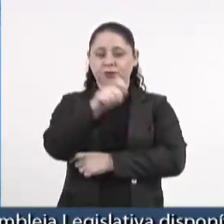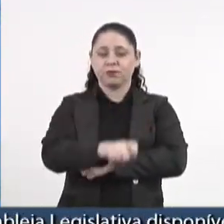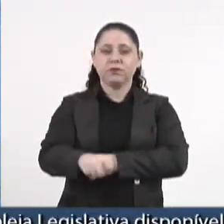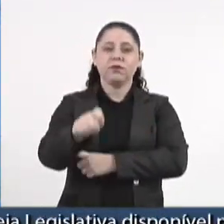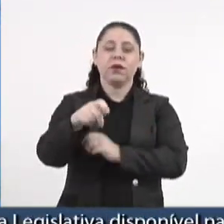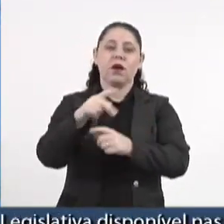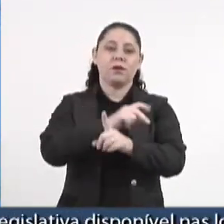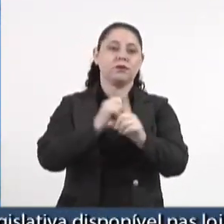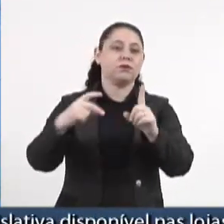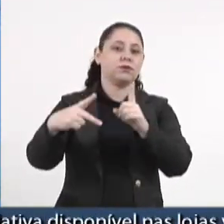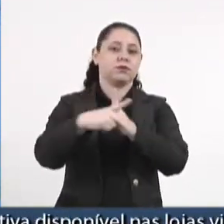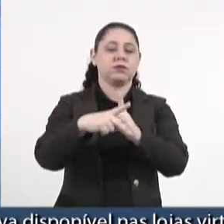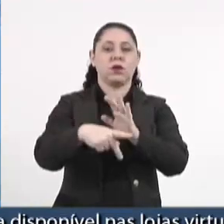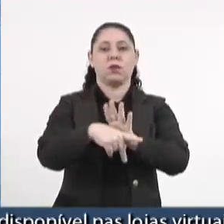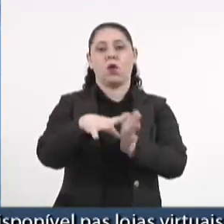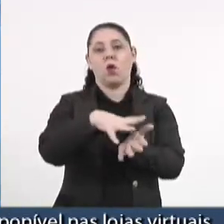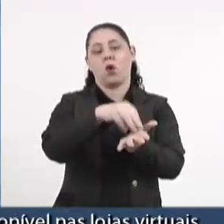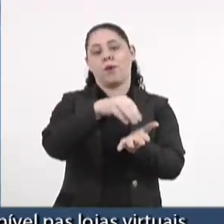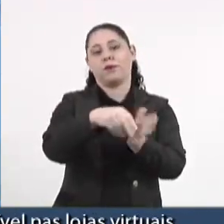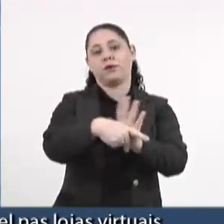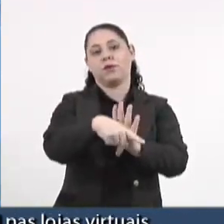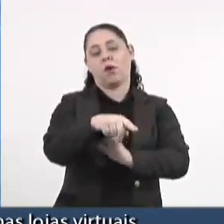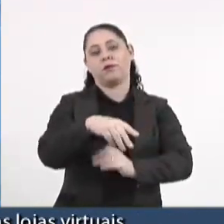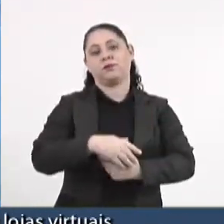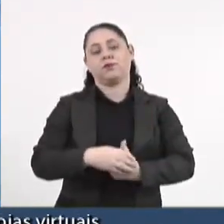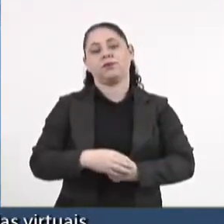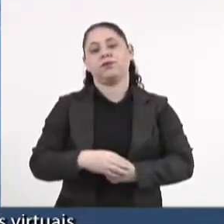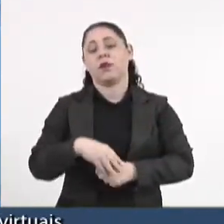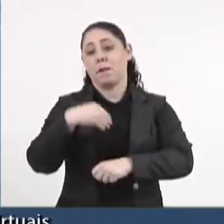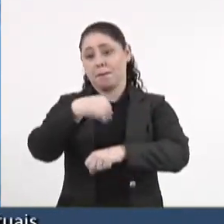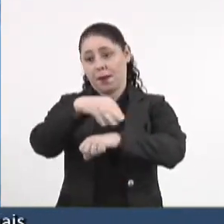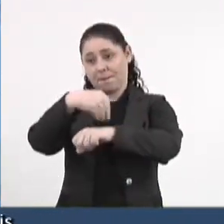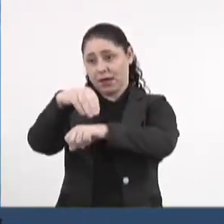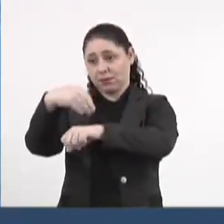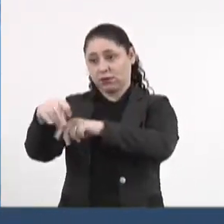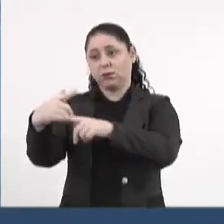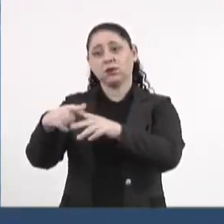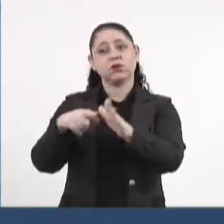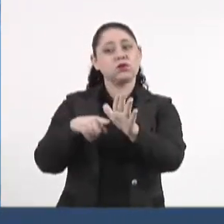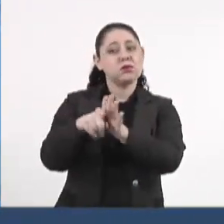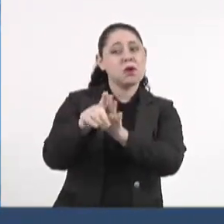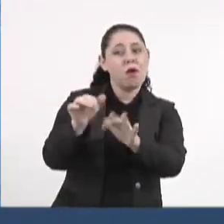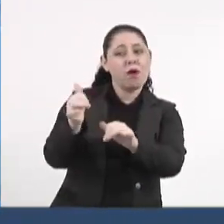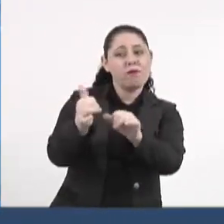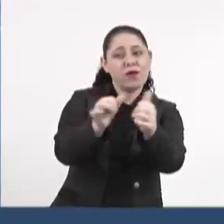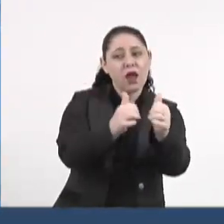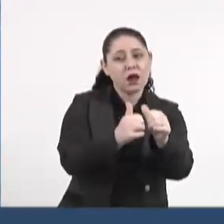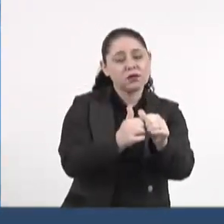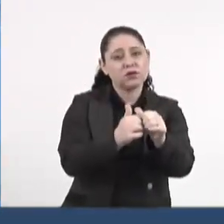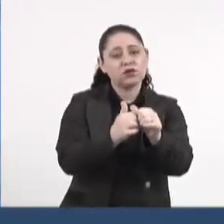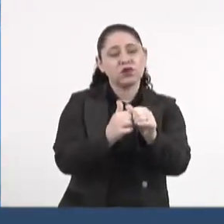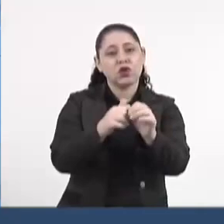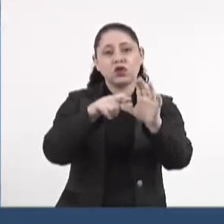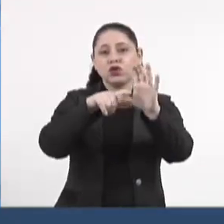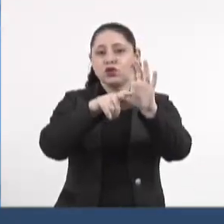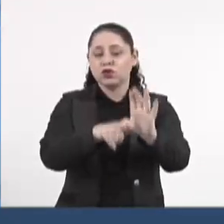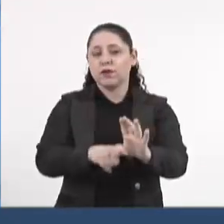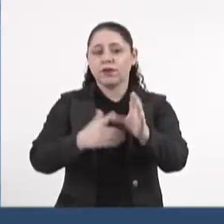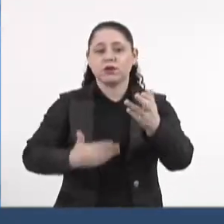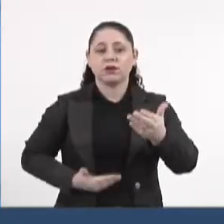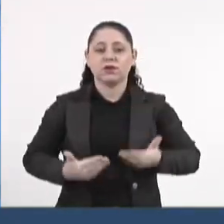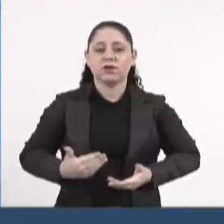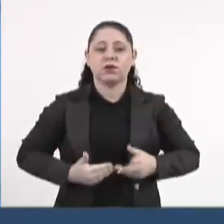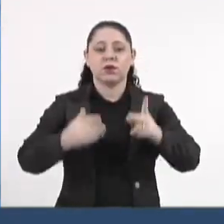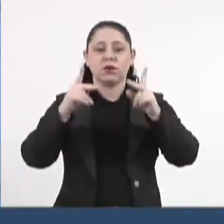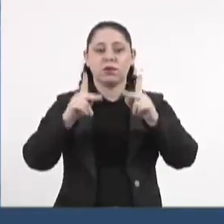de Mato Grosso do Sul, por cópias autônomas, a fim de solicitar um levantamento da dívida dos servidores públicos